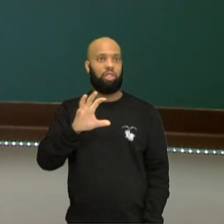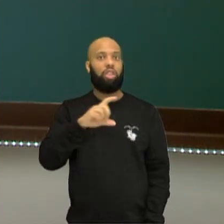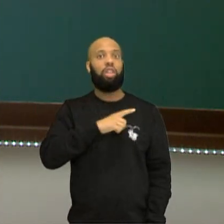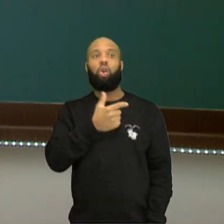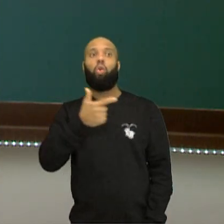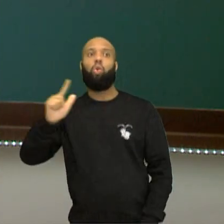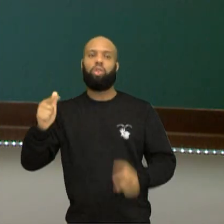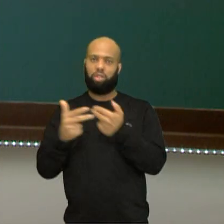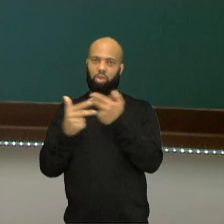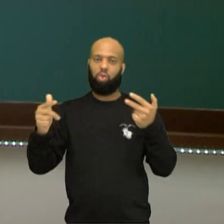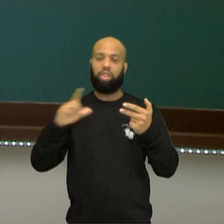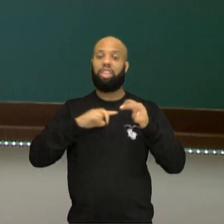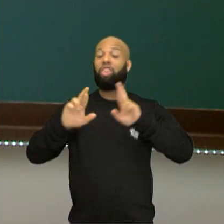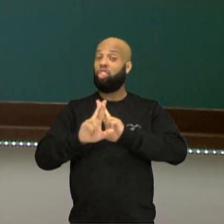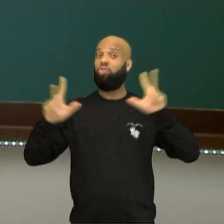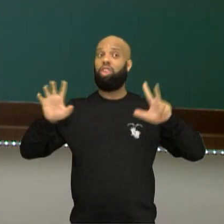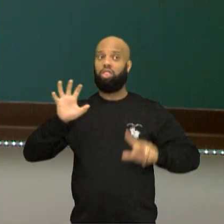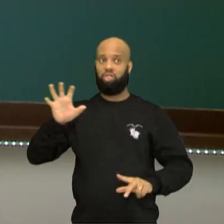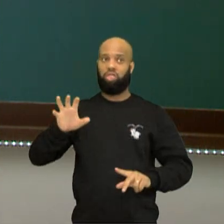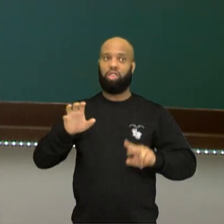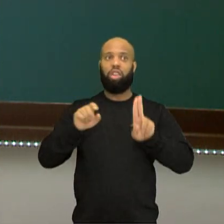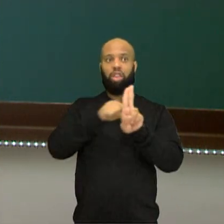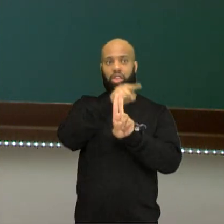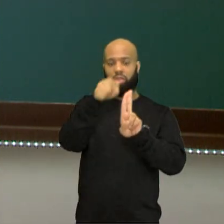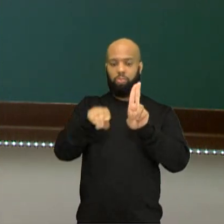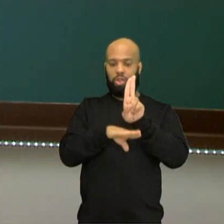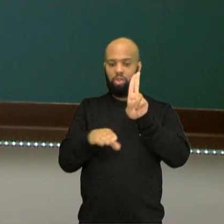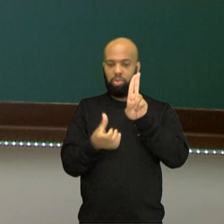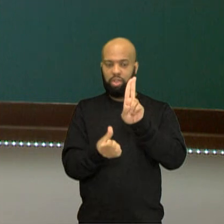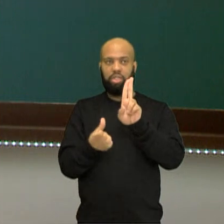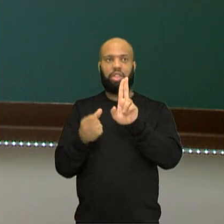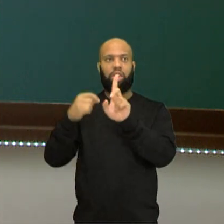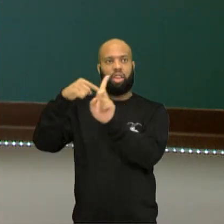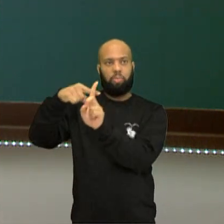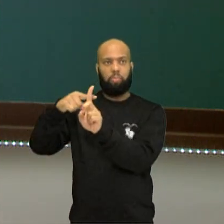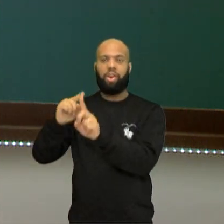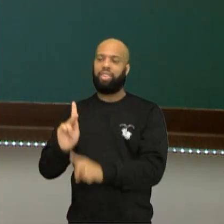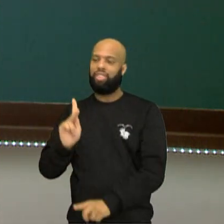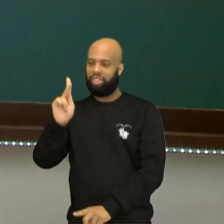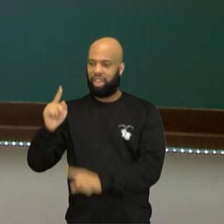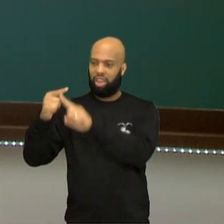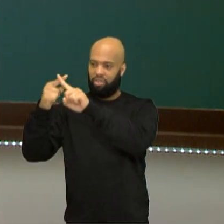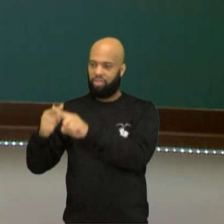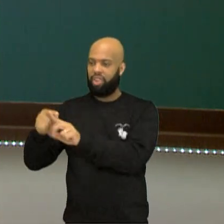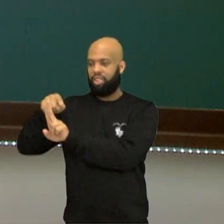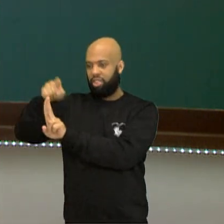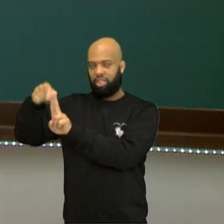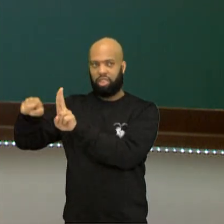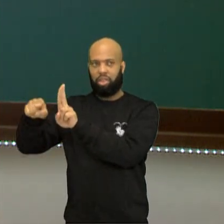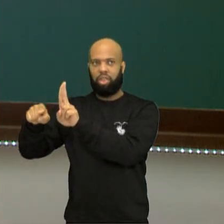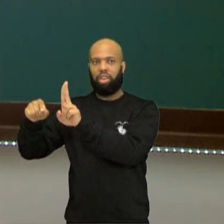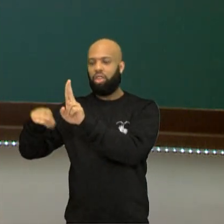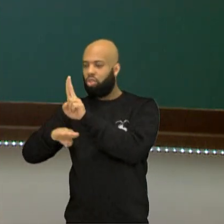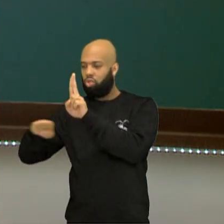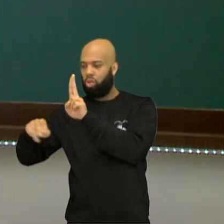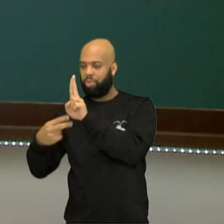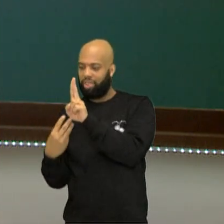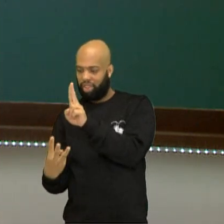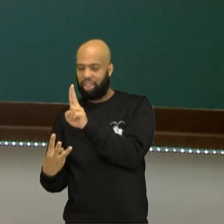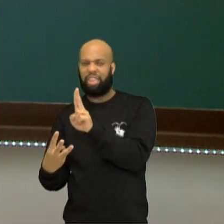ser π sobre 6 mais k vezes π sobre 3. Lembrando que o k é o número de voltas que o ângulo dá